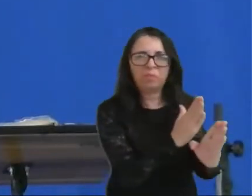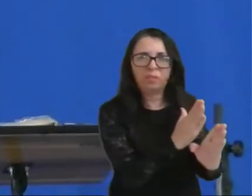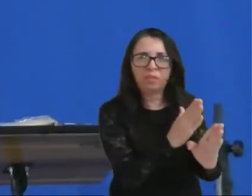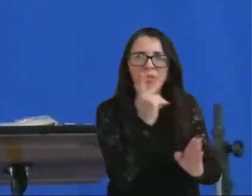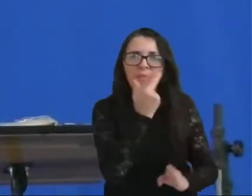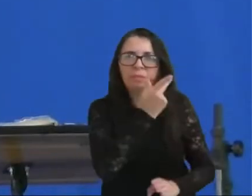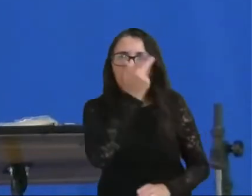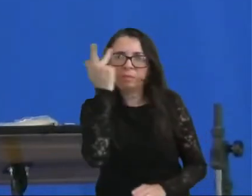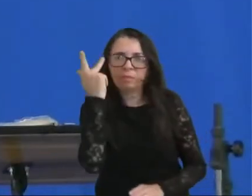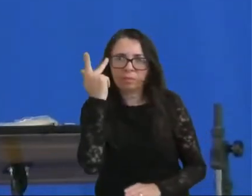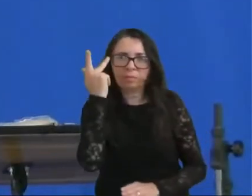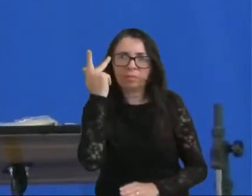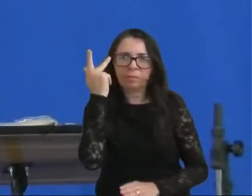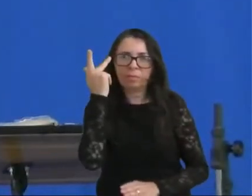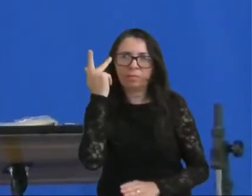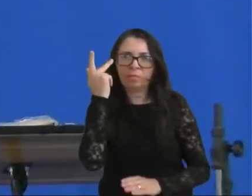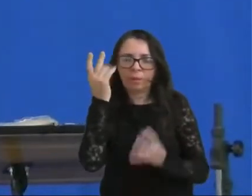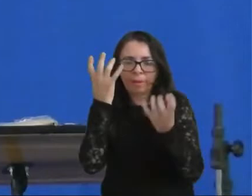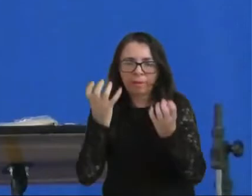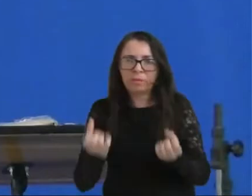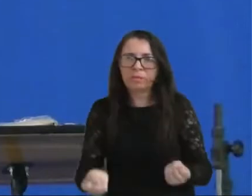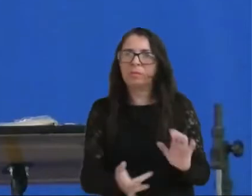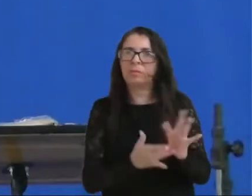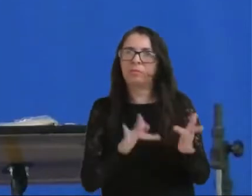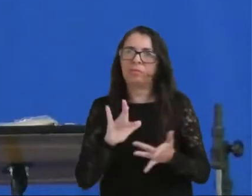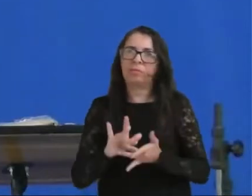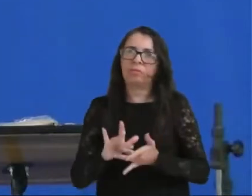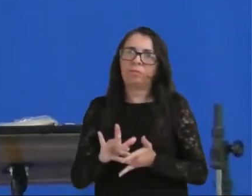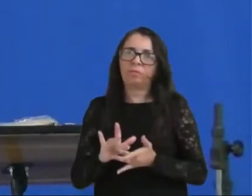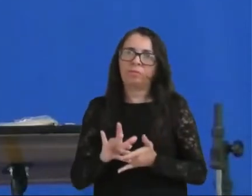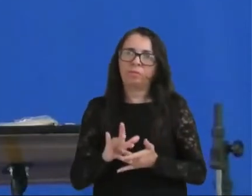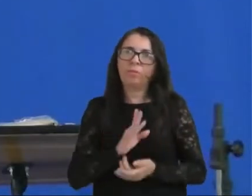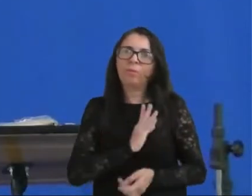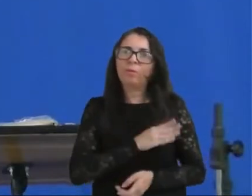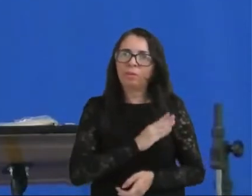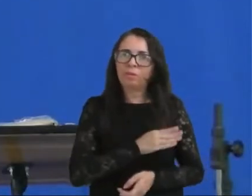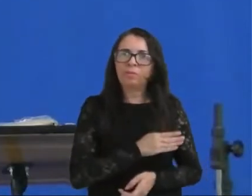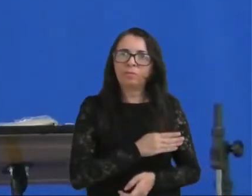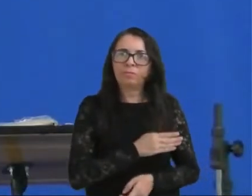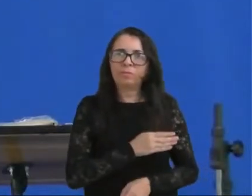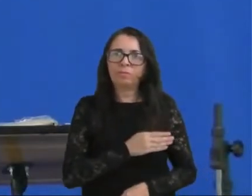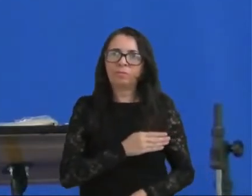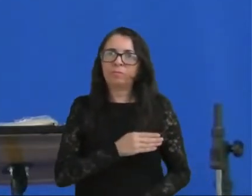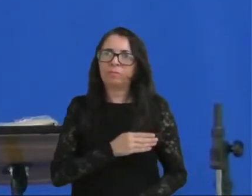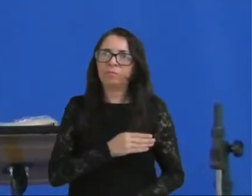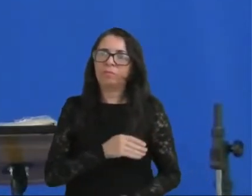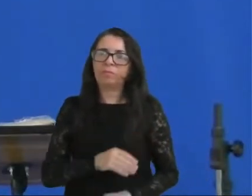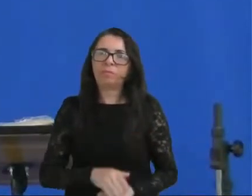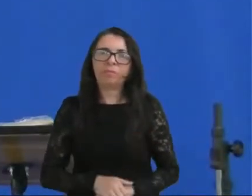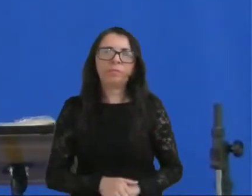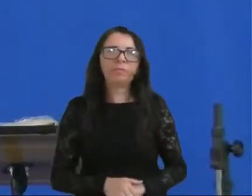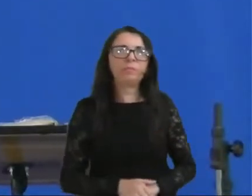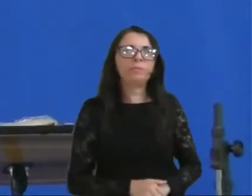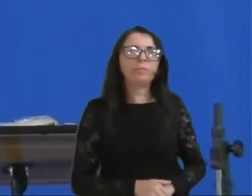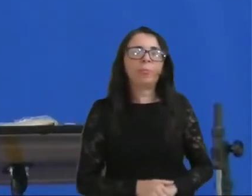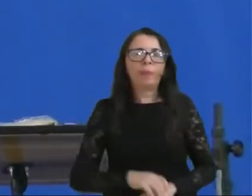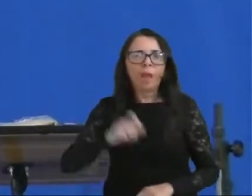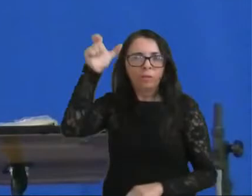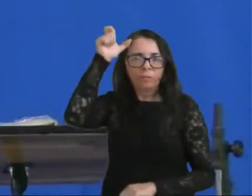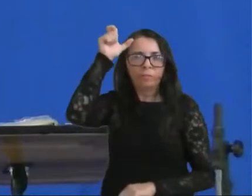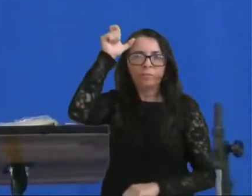Depois, a sedução. Ele perseguia e seduzia as pessoas. Oposição